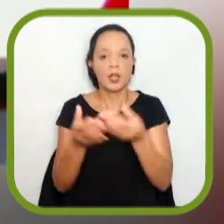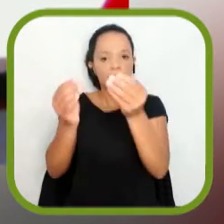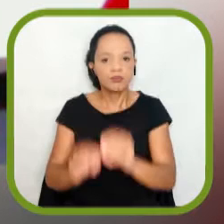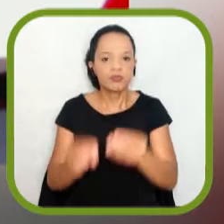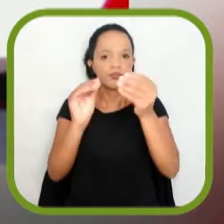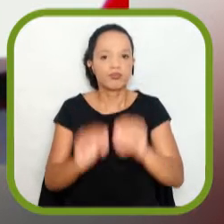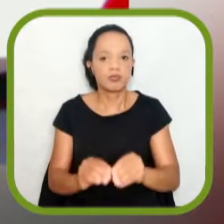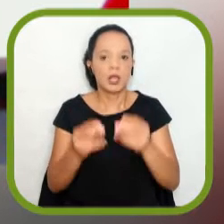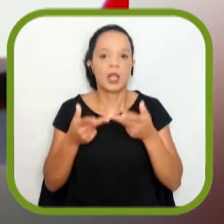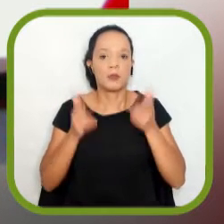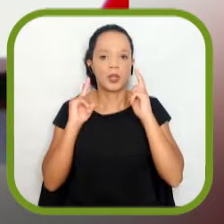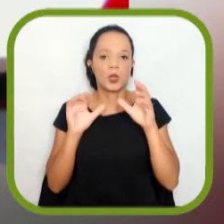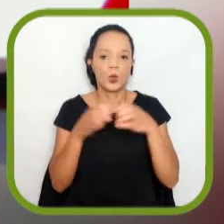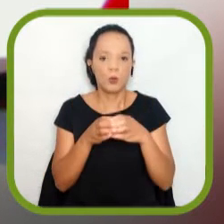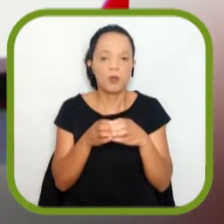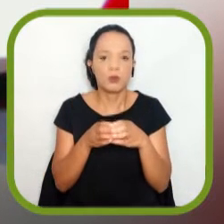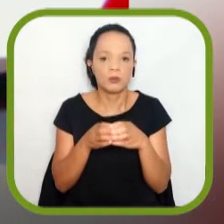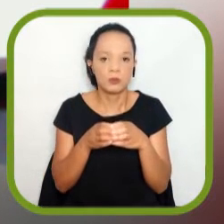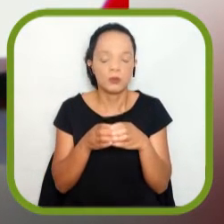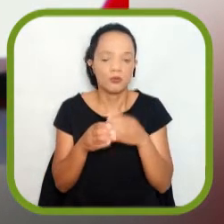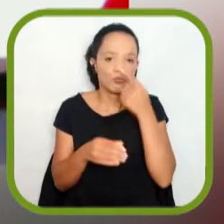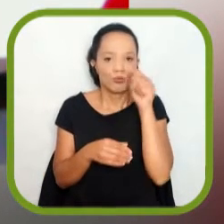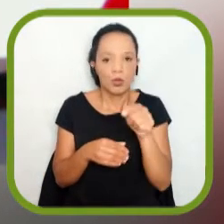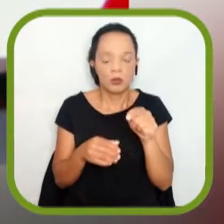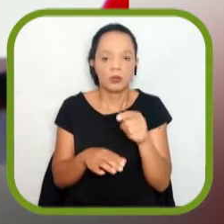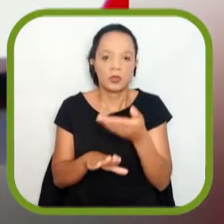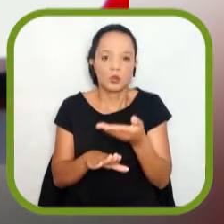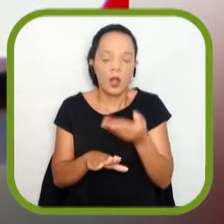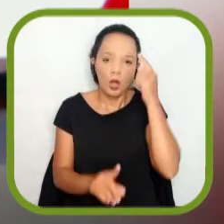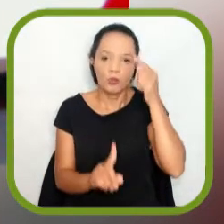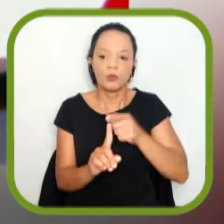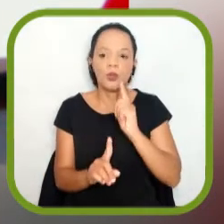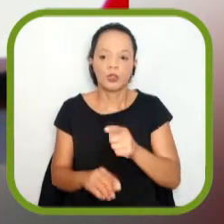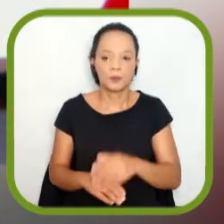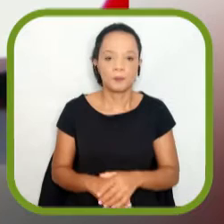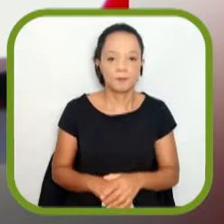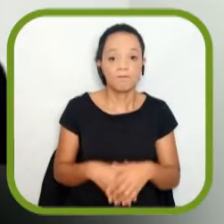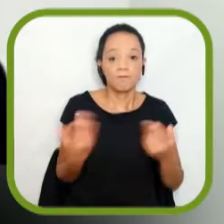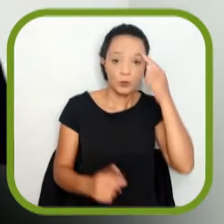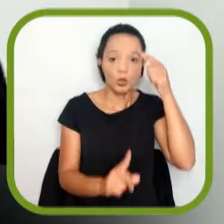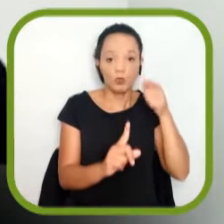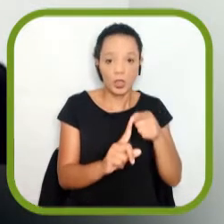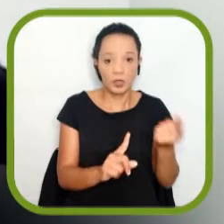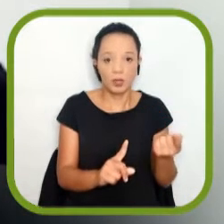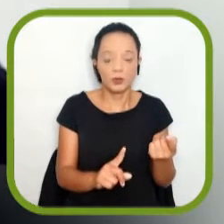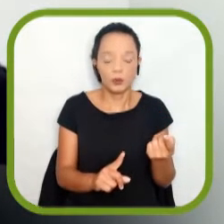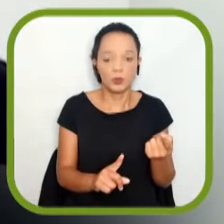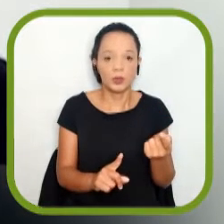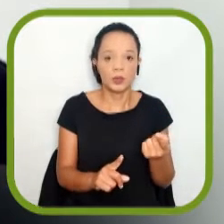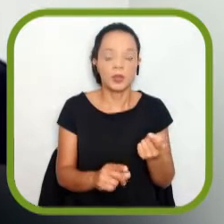fazer um manifesto de liberdade para as minorias sexuais. Qual era o objetivo desse manifesto? Bom, o